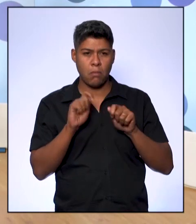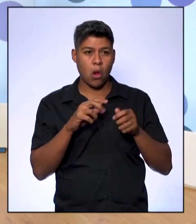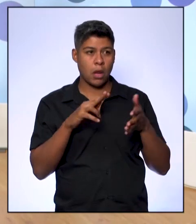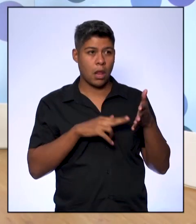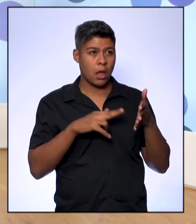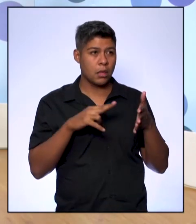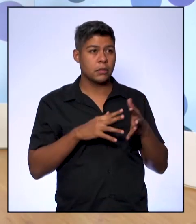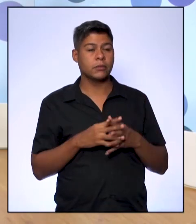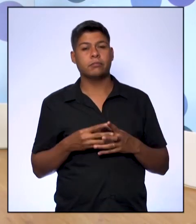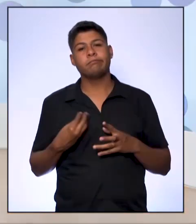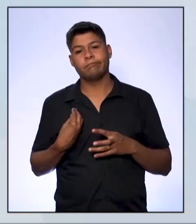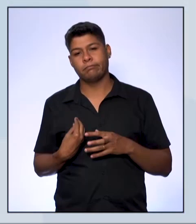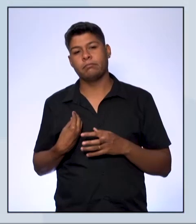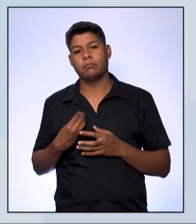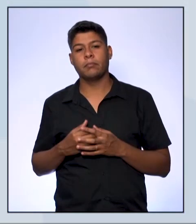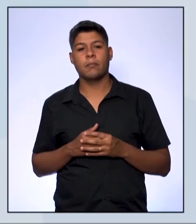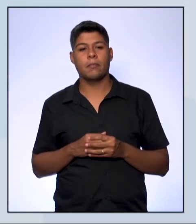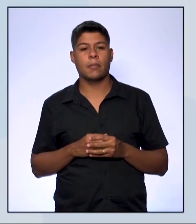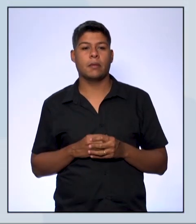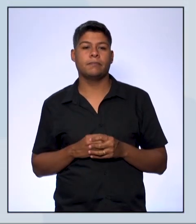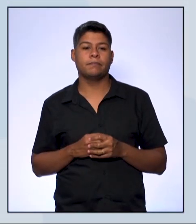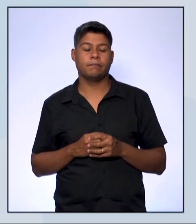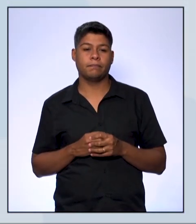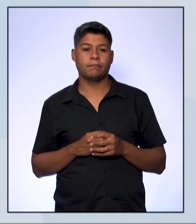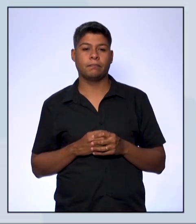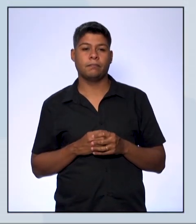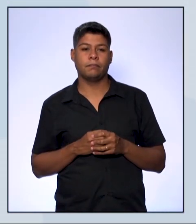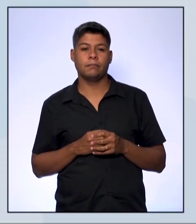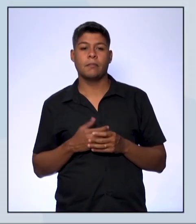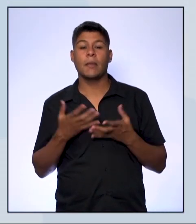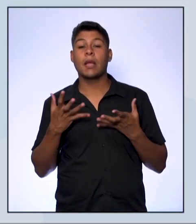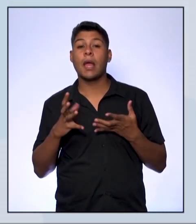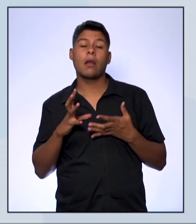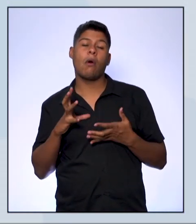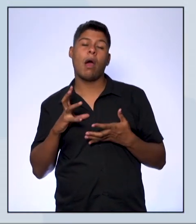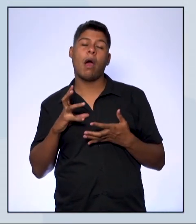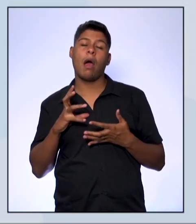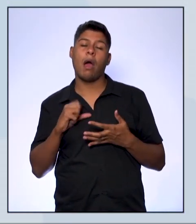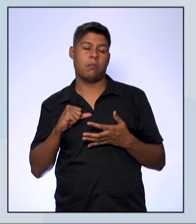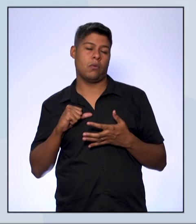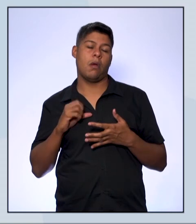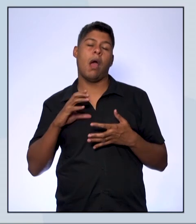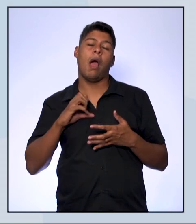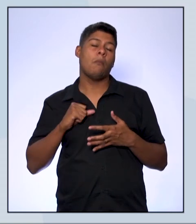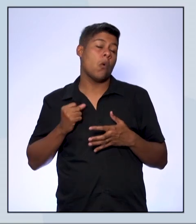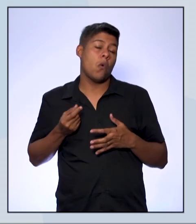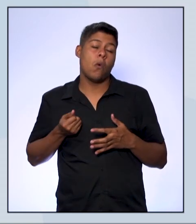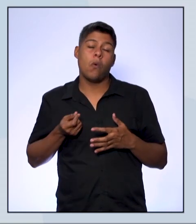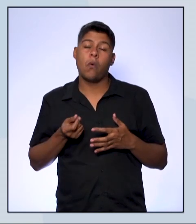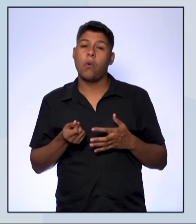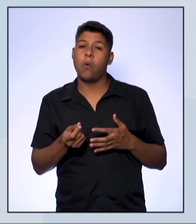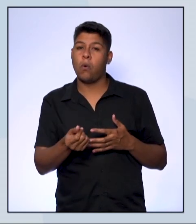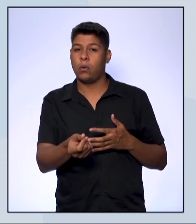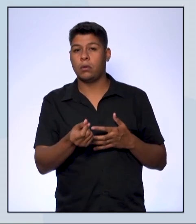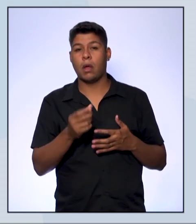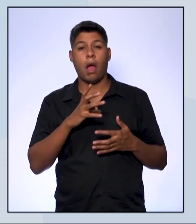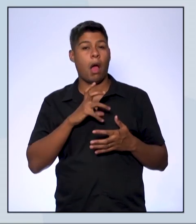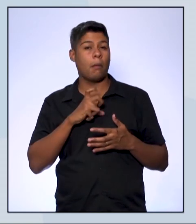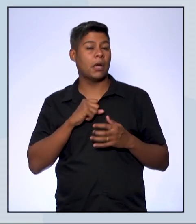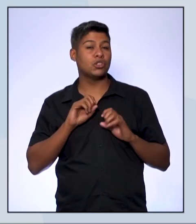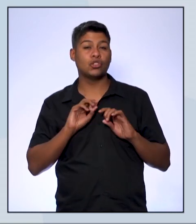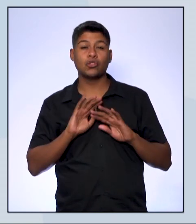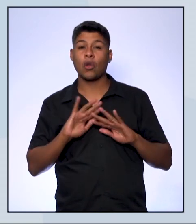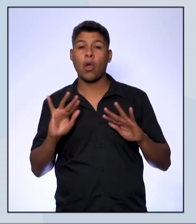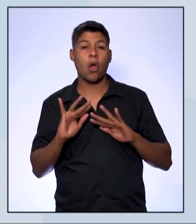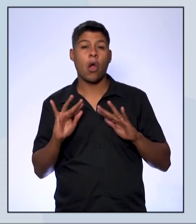você pode ler para nós claro florbela espanca eu quero amar amar perdidamente amar só por